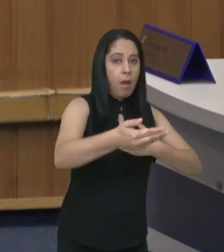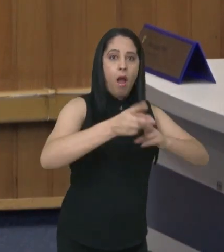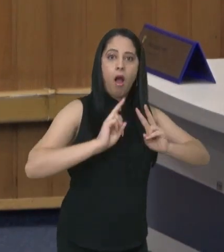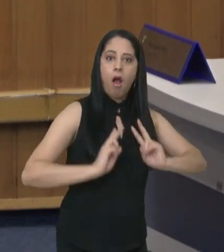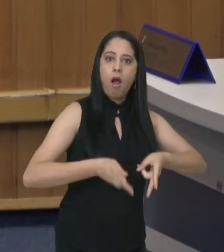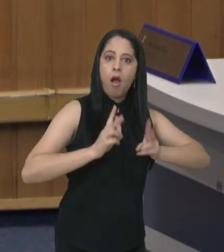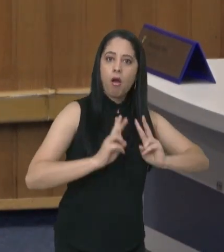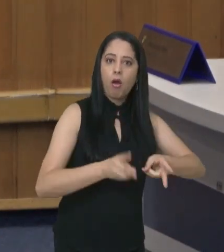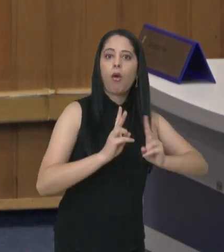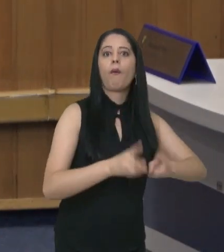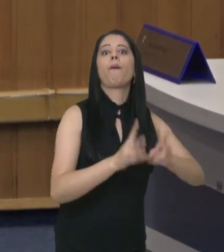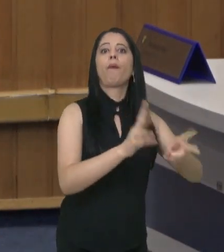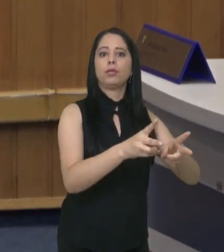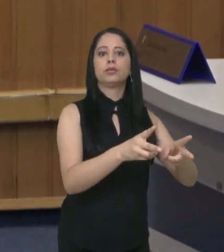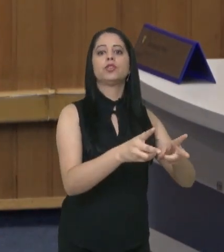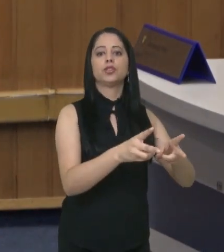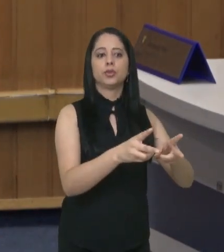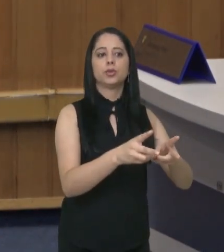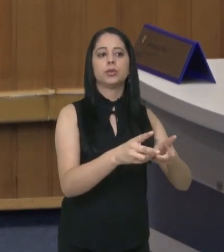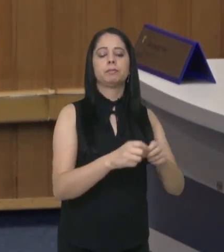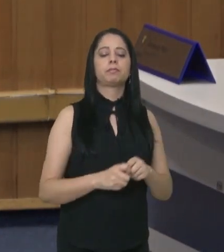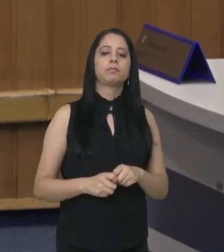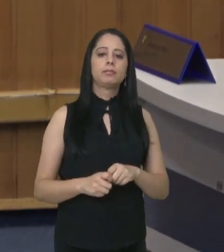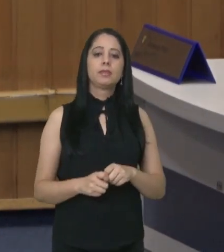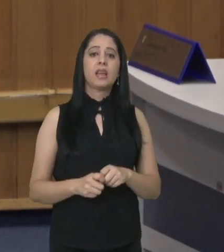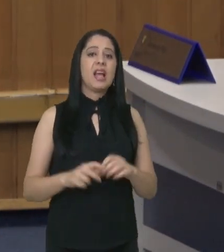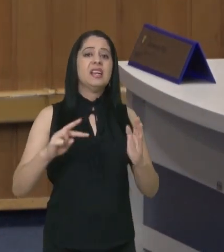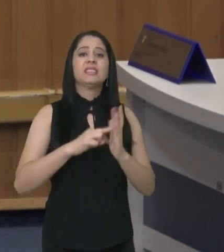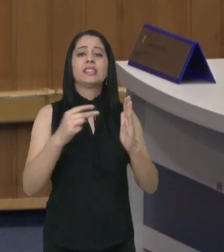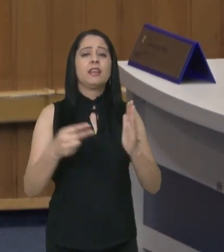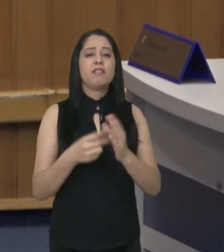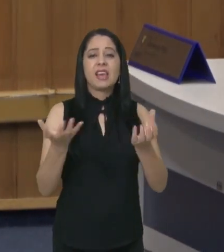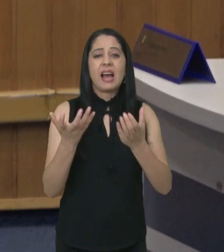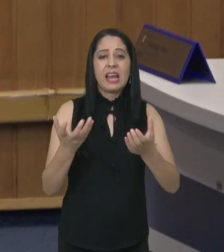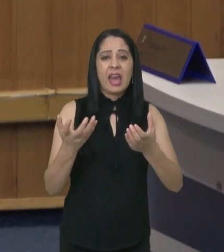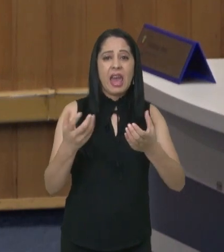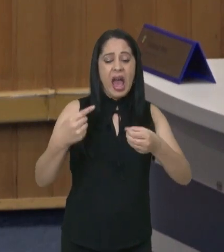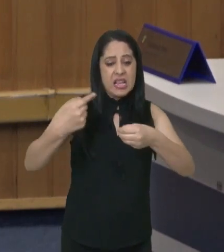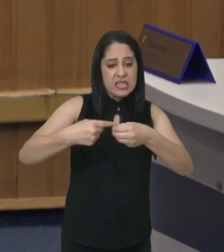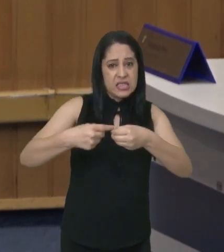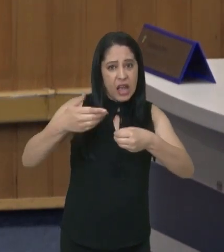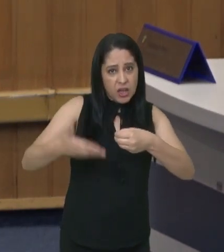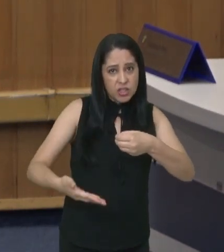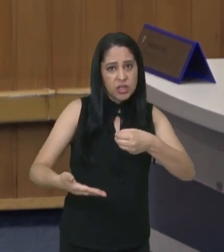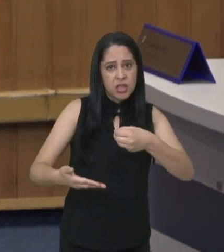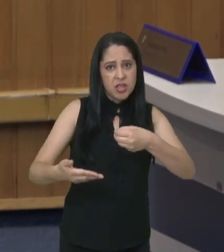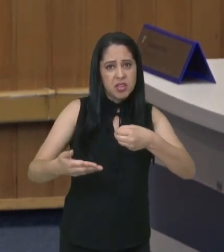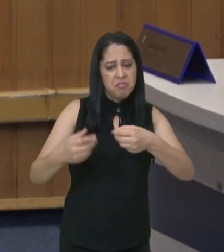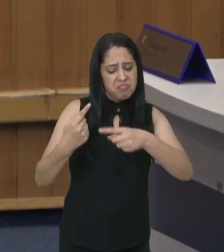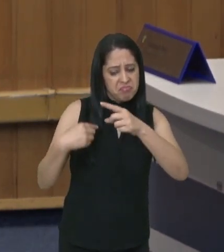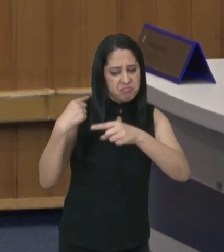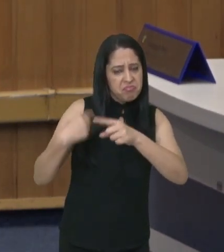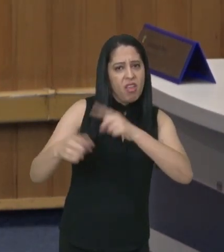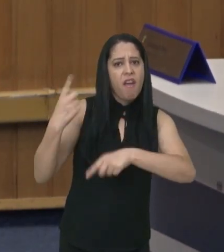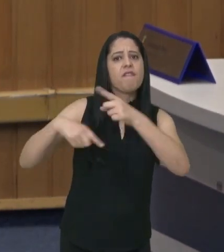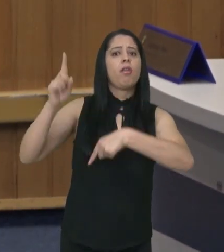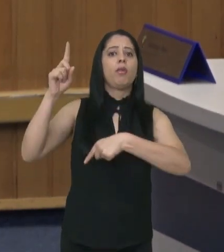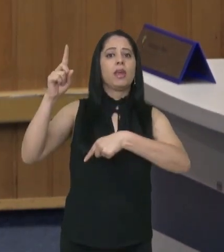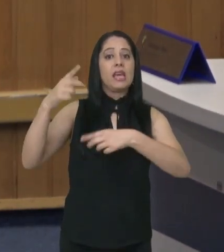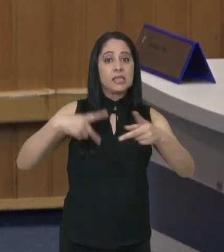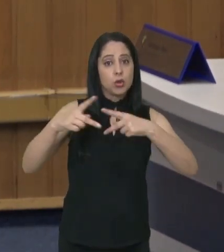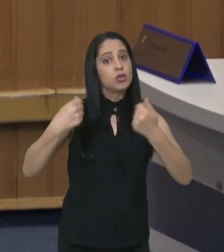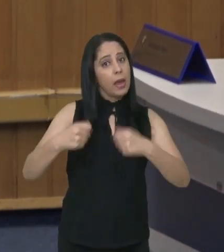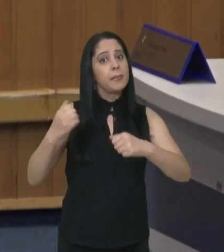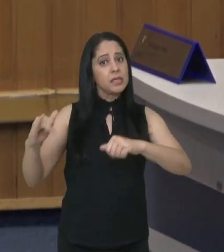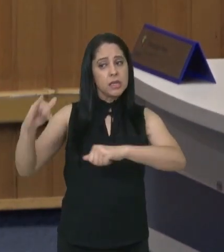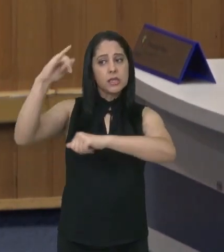essa ideia de construir, fazer crescer a nossa cidade. Está aí, São José precisava do aeroporto, e está